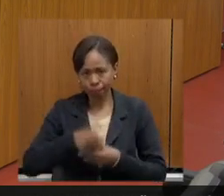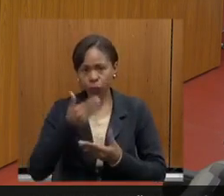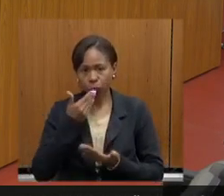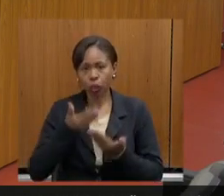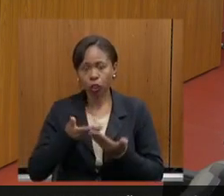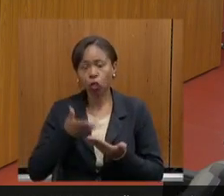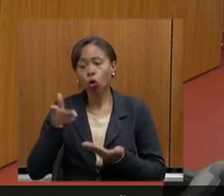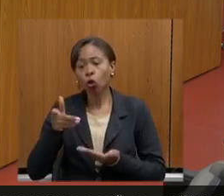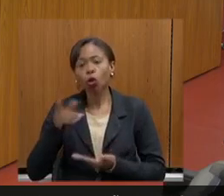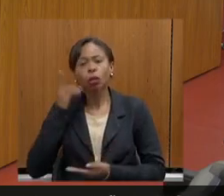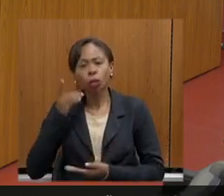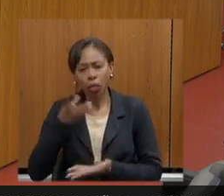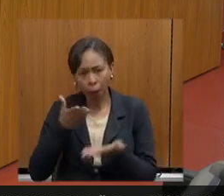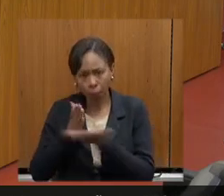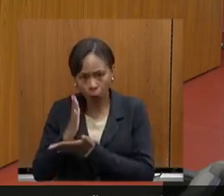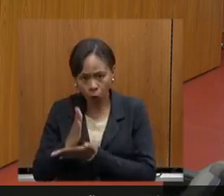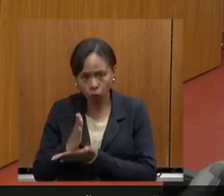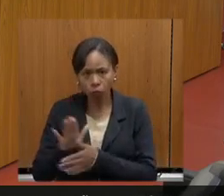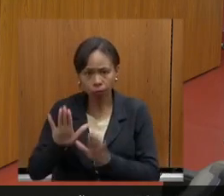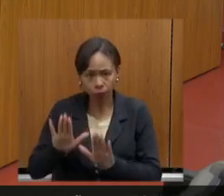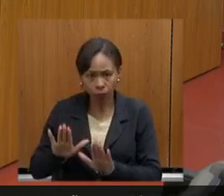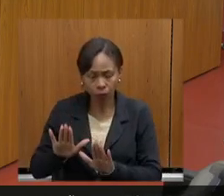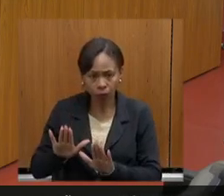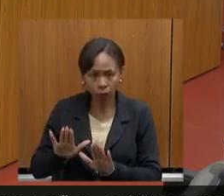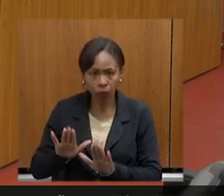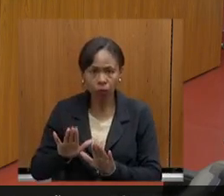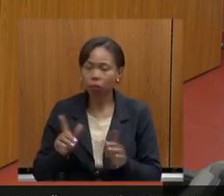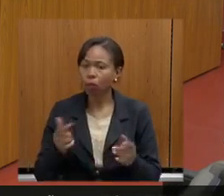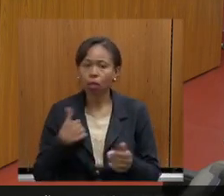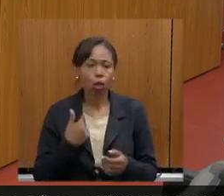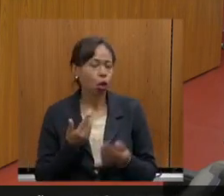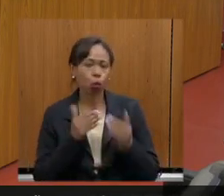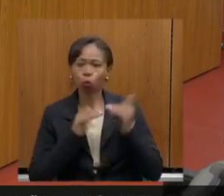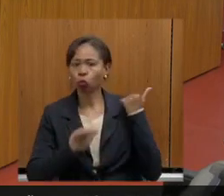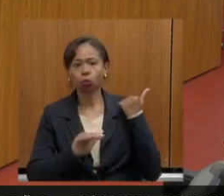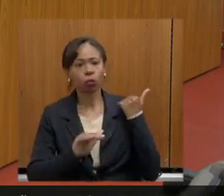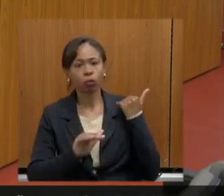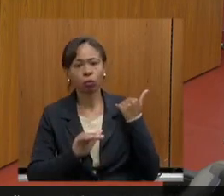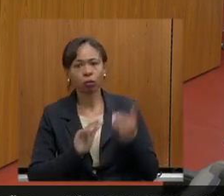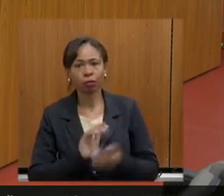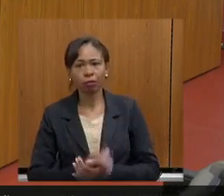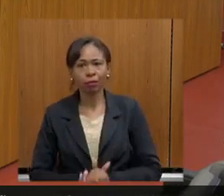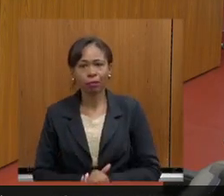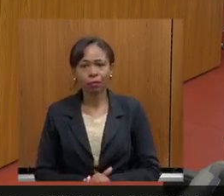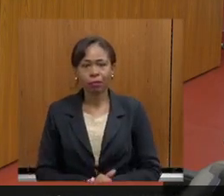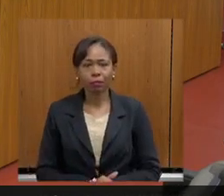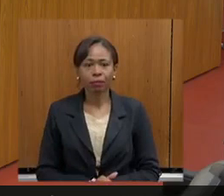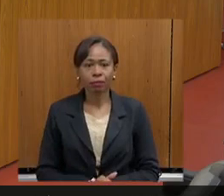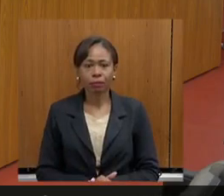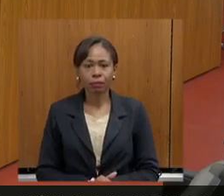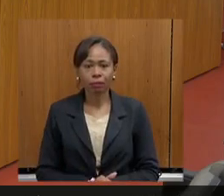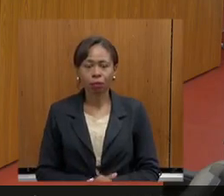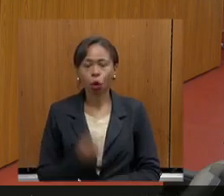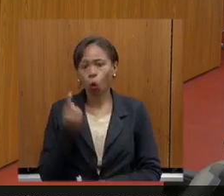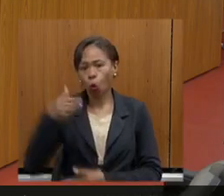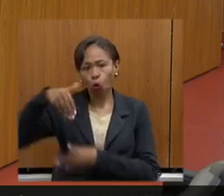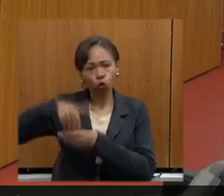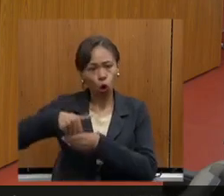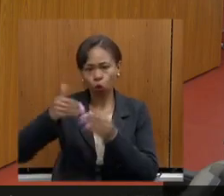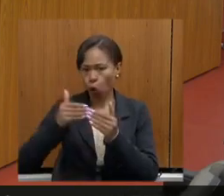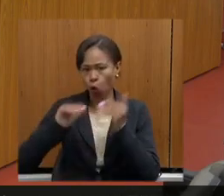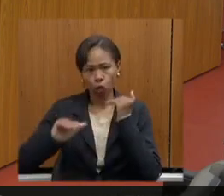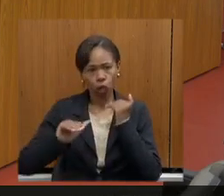deputados que eu aprovam permaneçam como se encontram quatro contrário Presidente com voto contrário